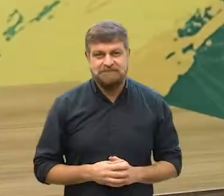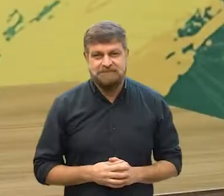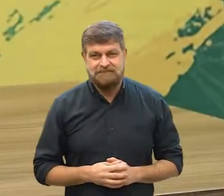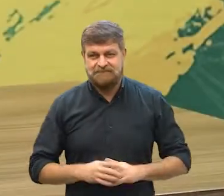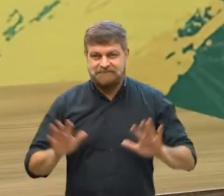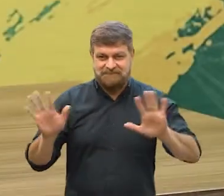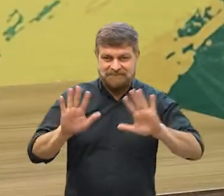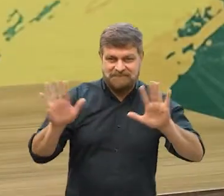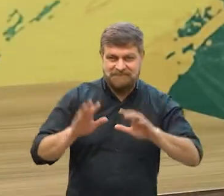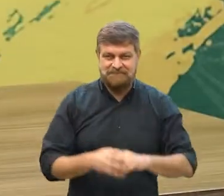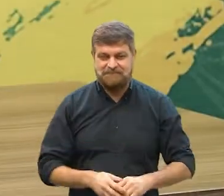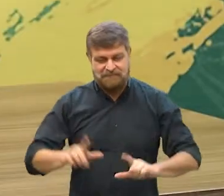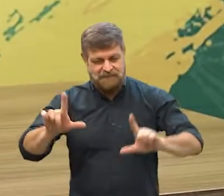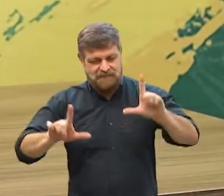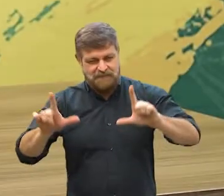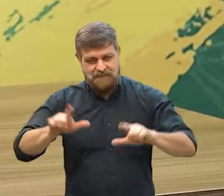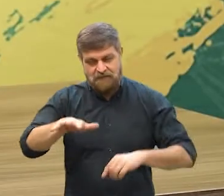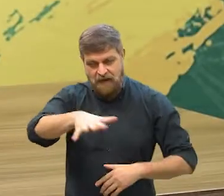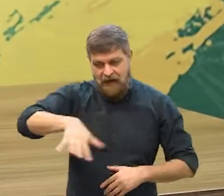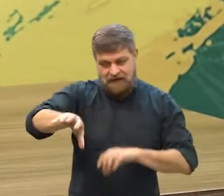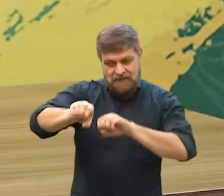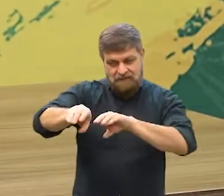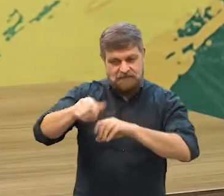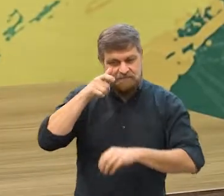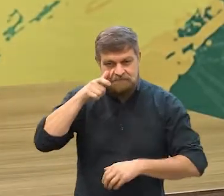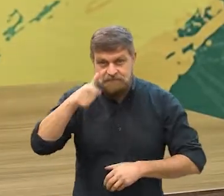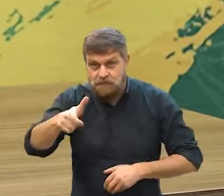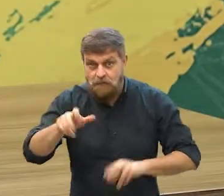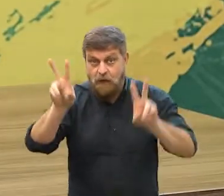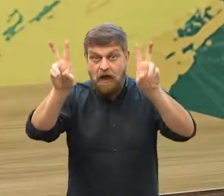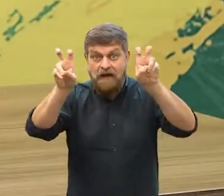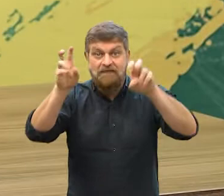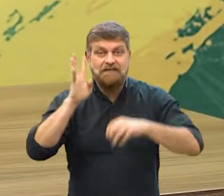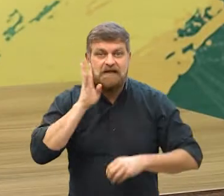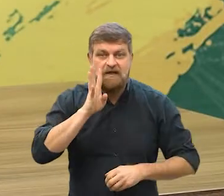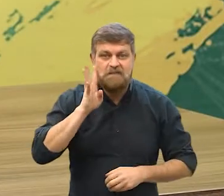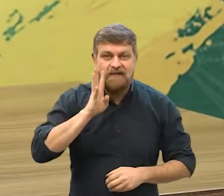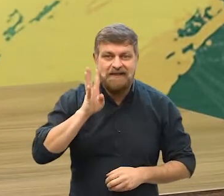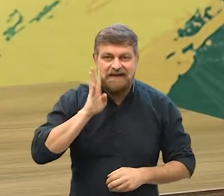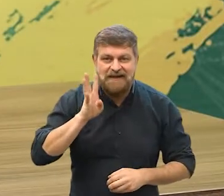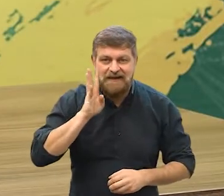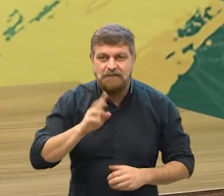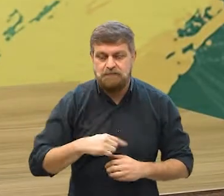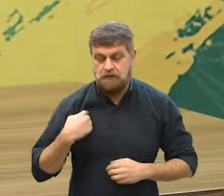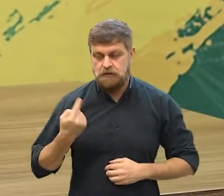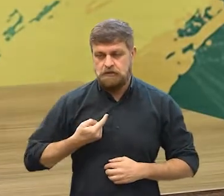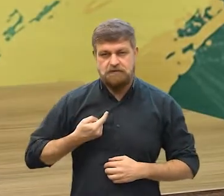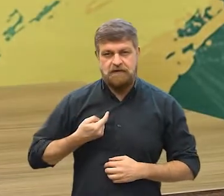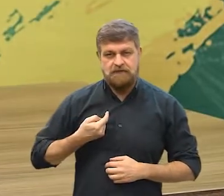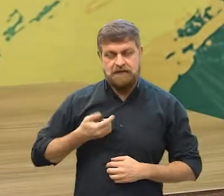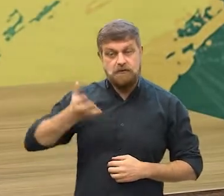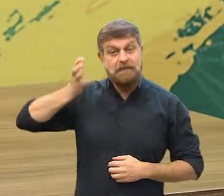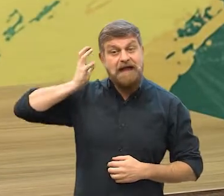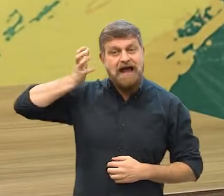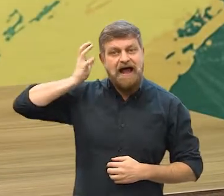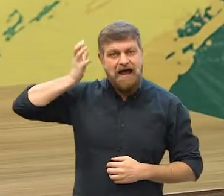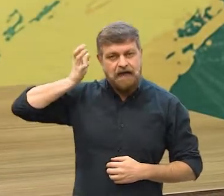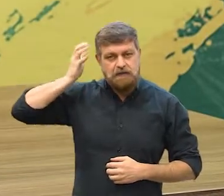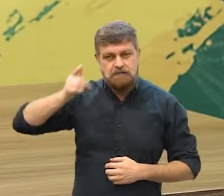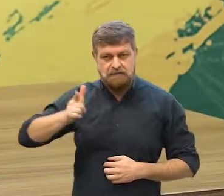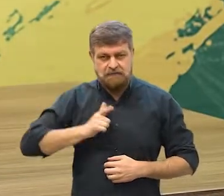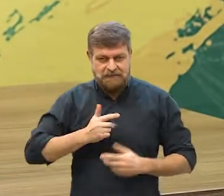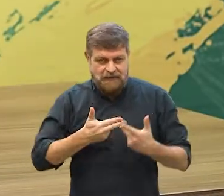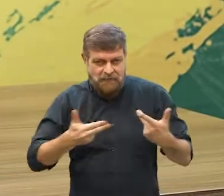bom é o quadro de olho na educação e olha só que assunto bacana que assunto legal a gente vai falar sobre rádio